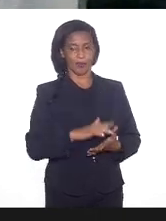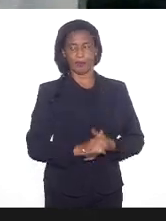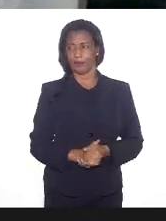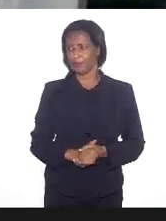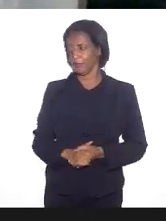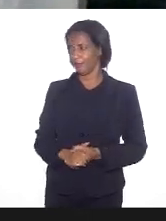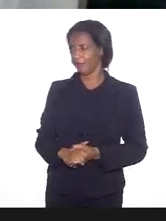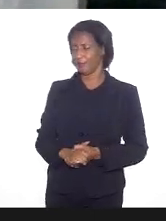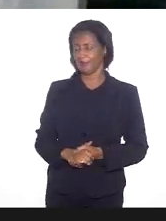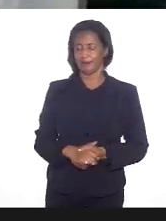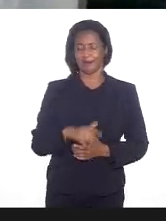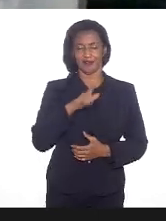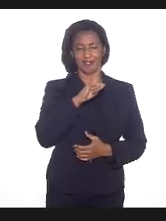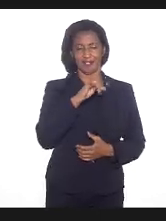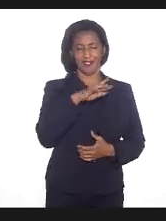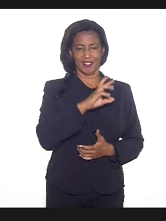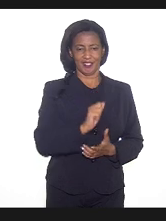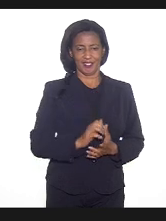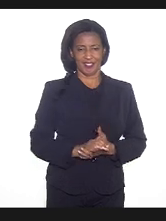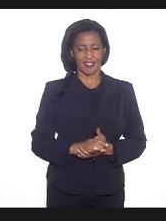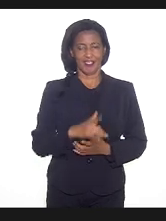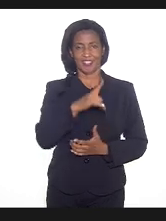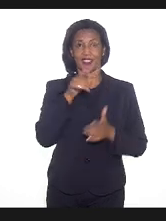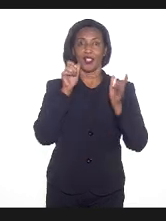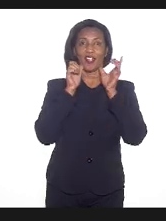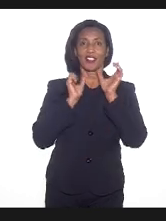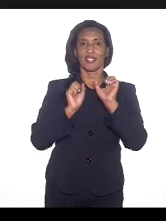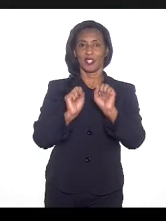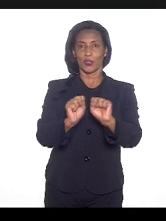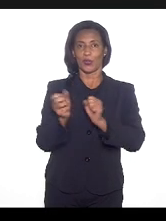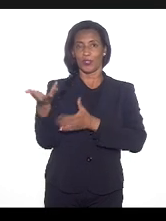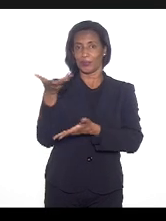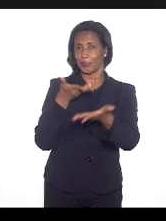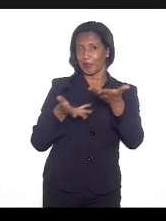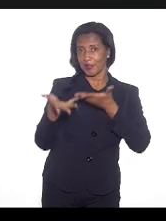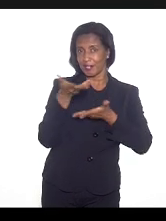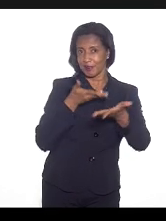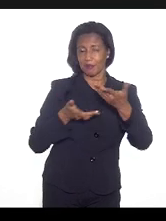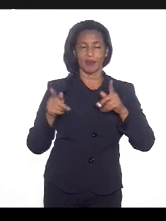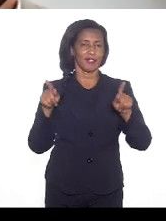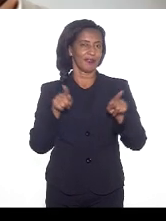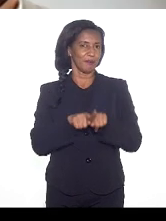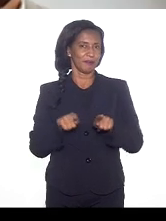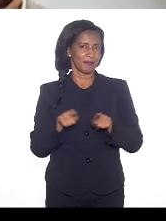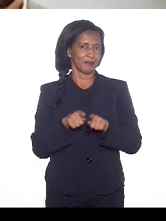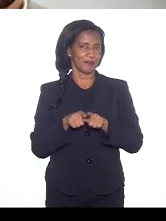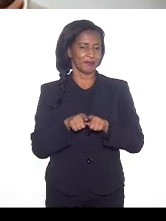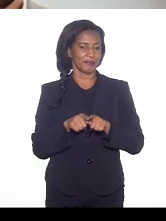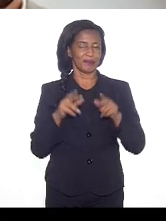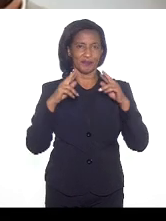Isabel Lima. Oi, são assessoras que estão participando também desta sessão.